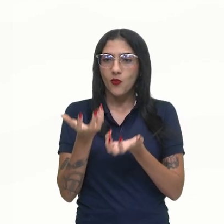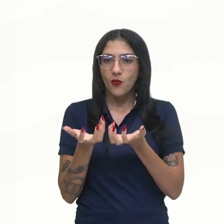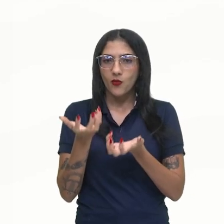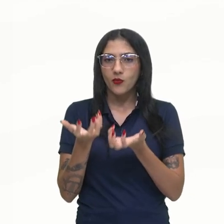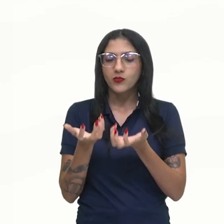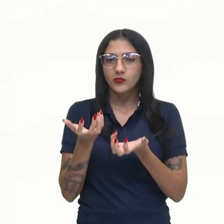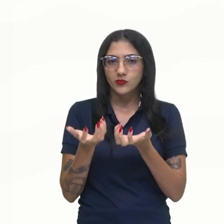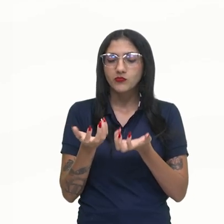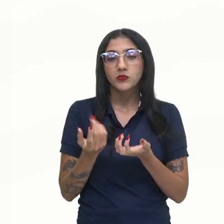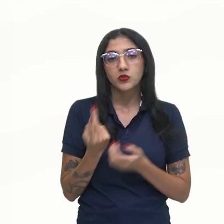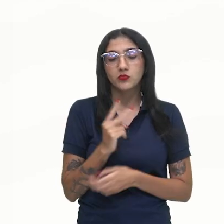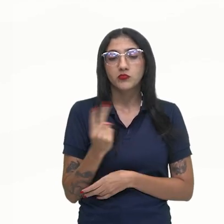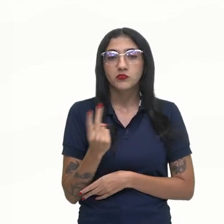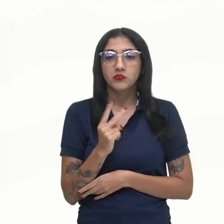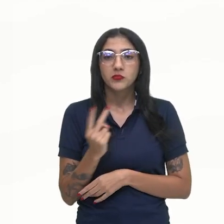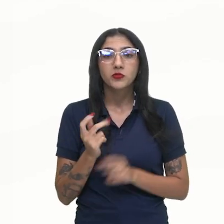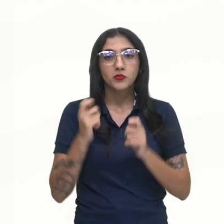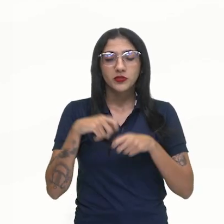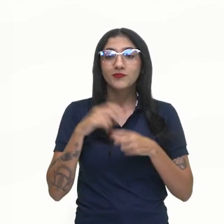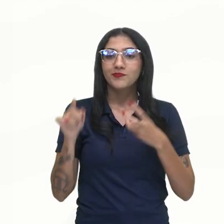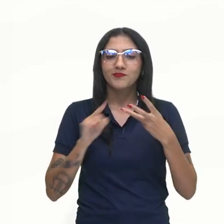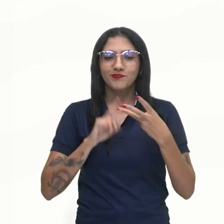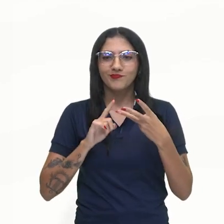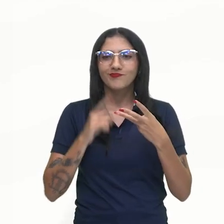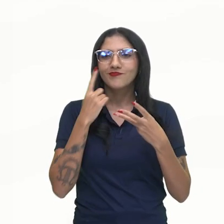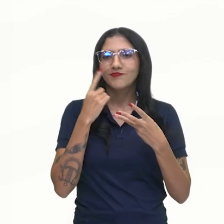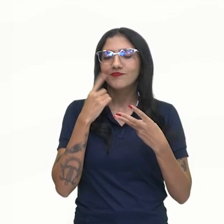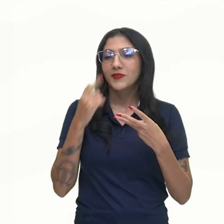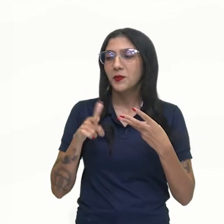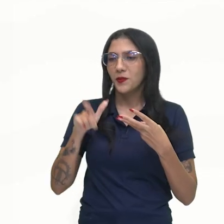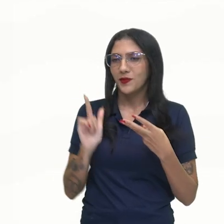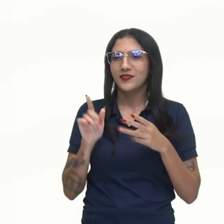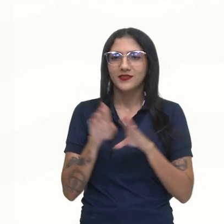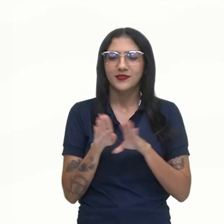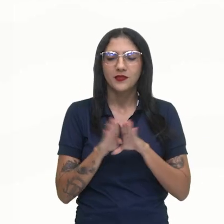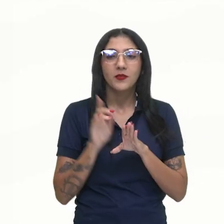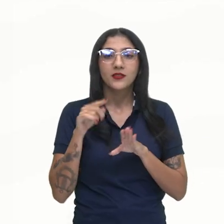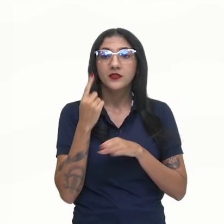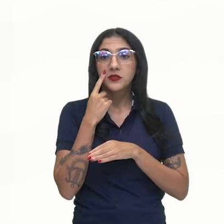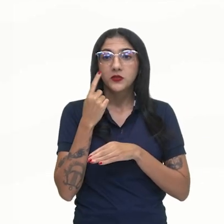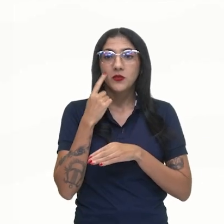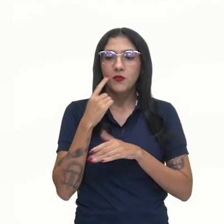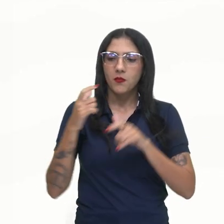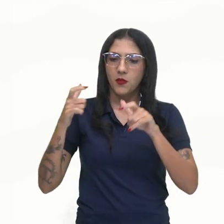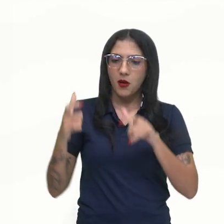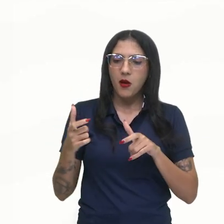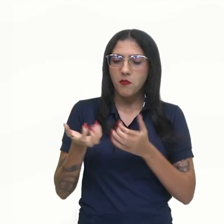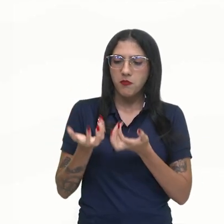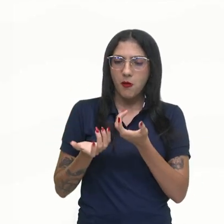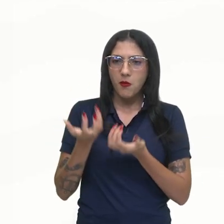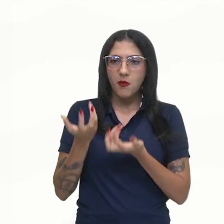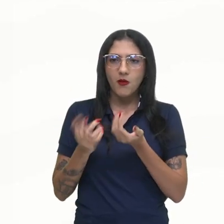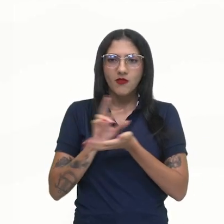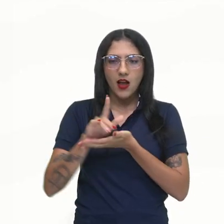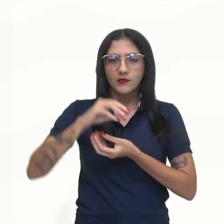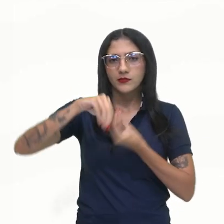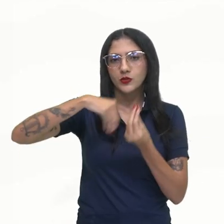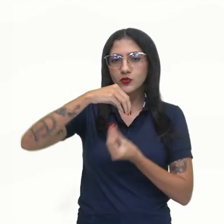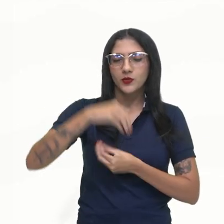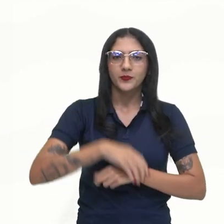ser assado, e também nós vimos lá que pode ser a caldeirada, né? Vamos